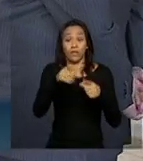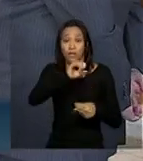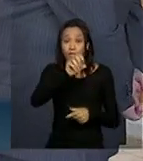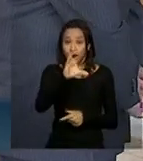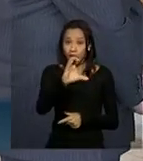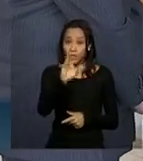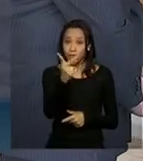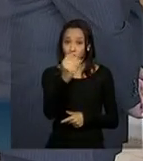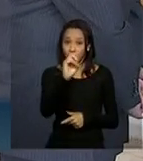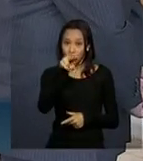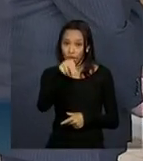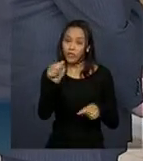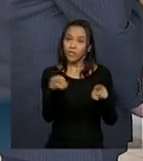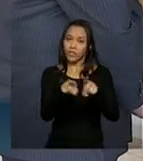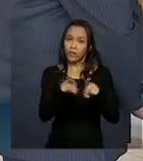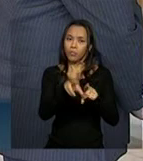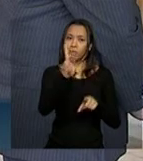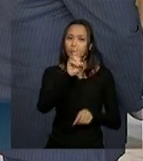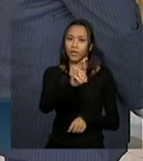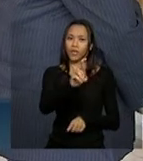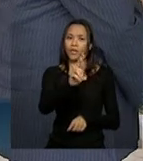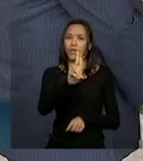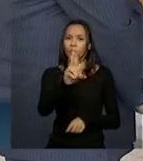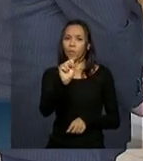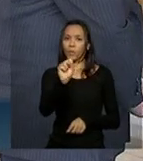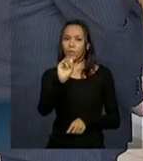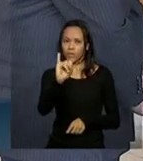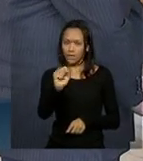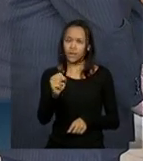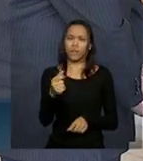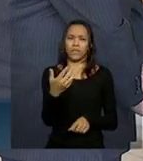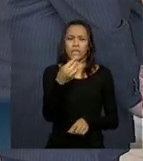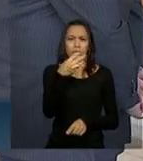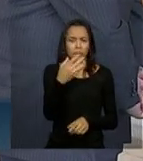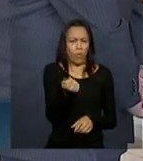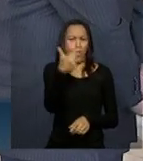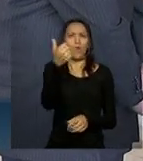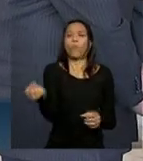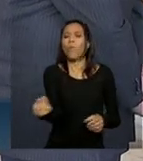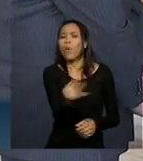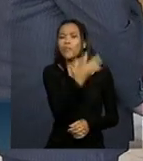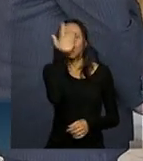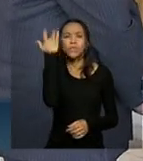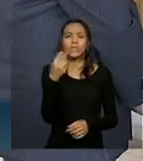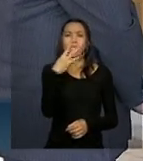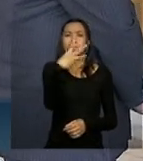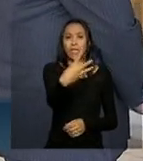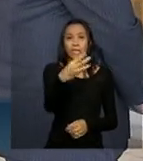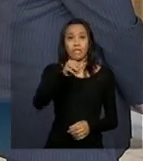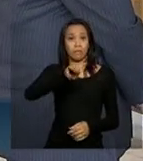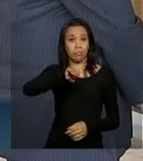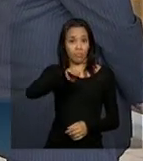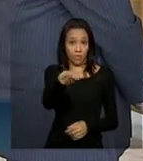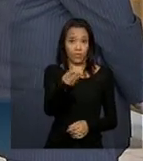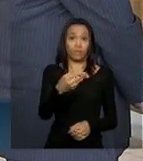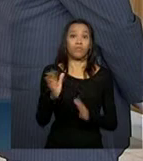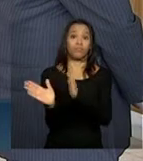cobre, níquel e zinco, uma população de aproximadamente 3 milhões de habitantes.